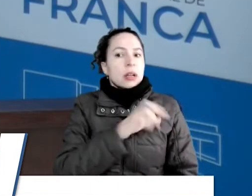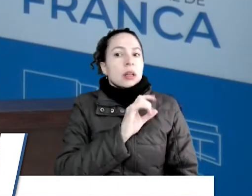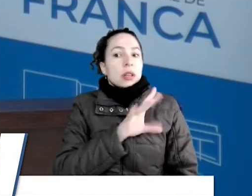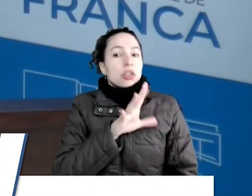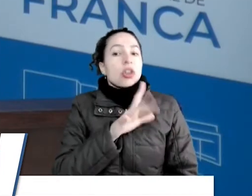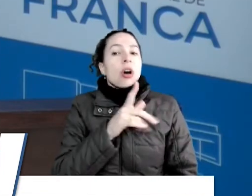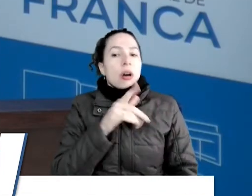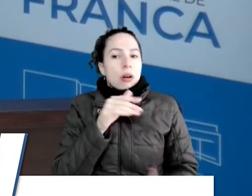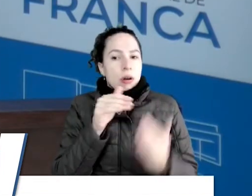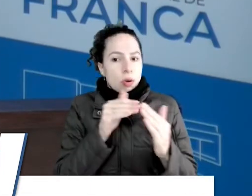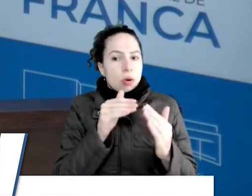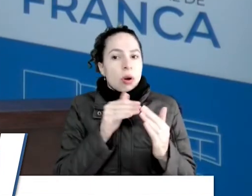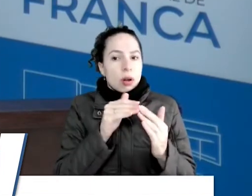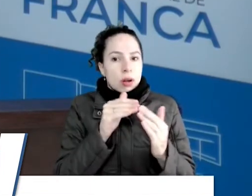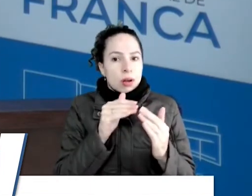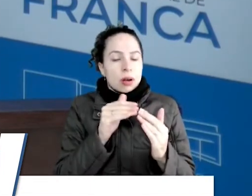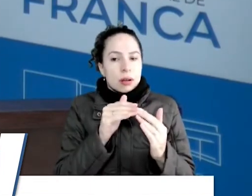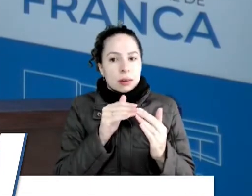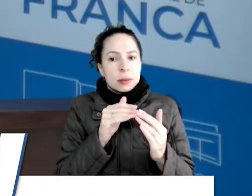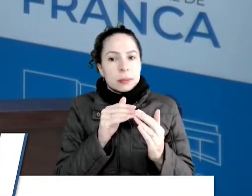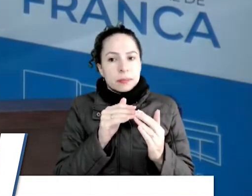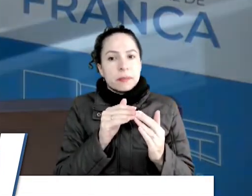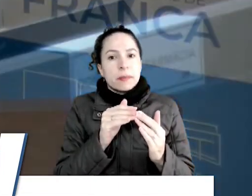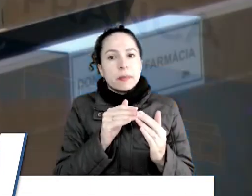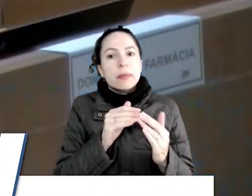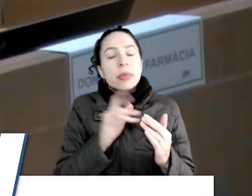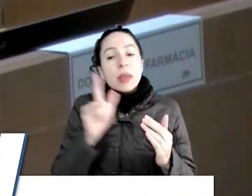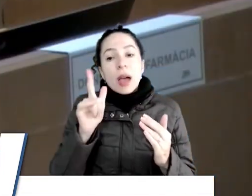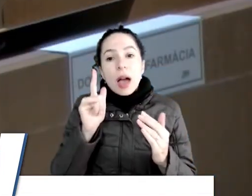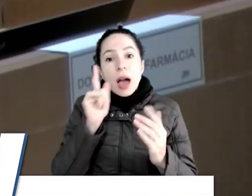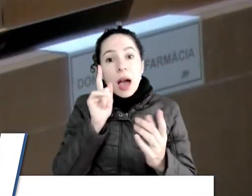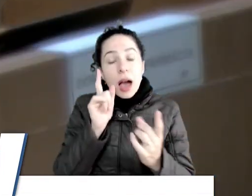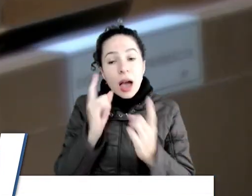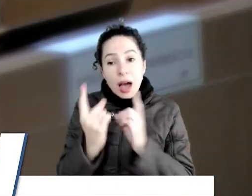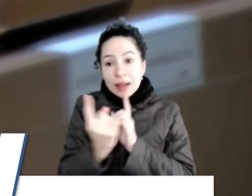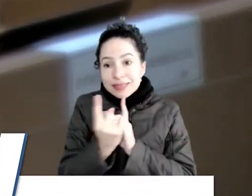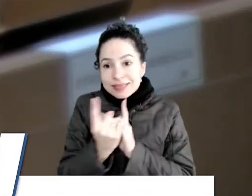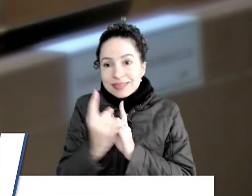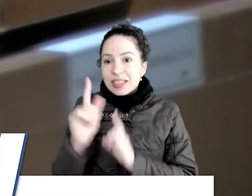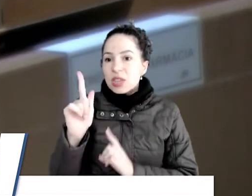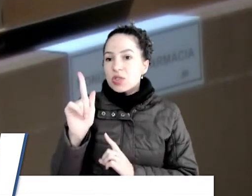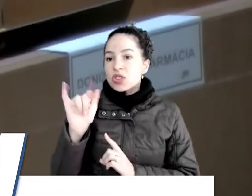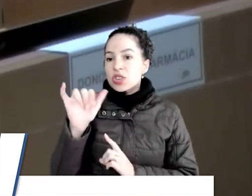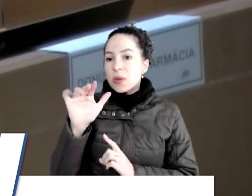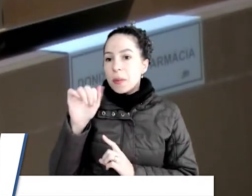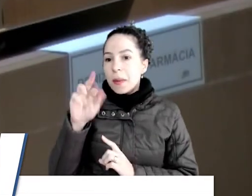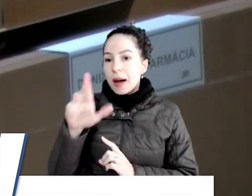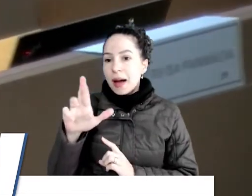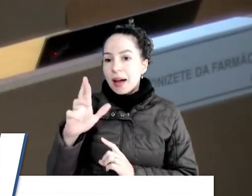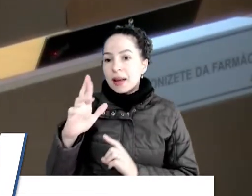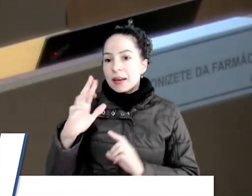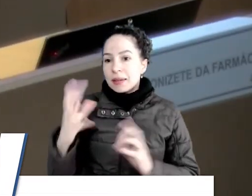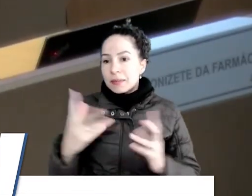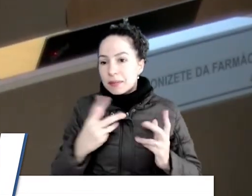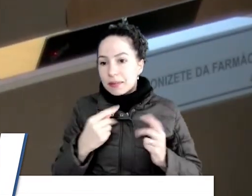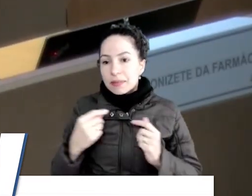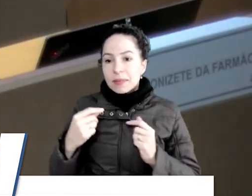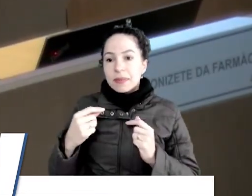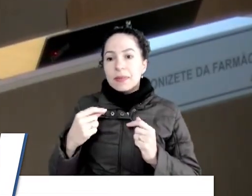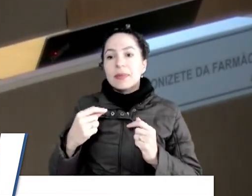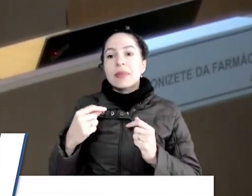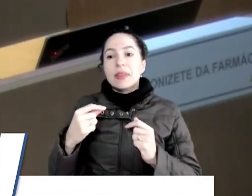Gilson, a atenção que o Gilmar dava para a gente era impressionante, né? Eu me lembro uma vez, estava eu e o Dr. Jepe,